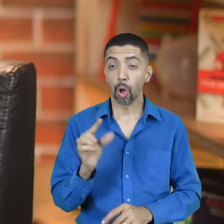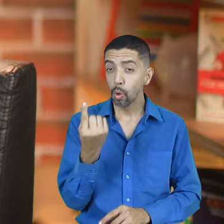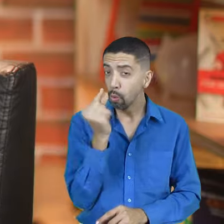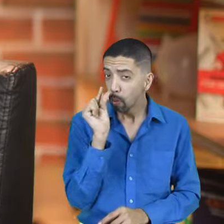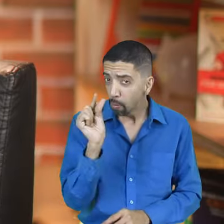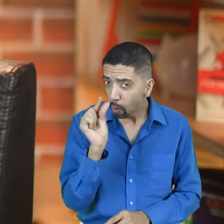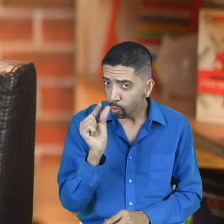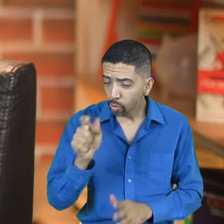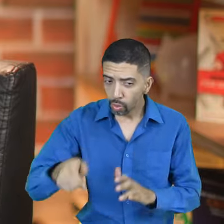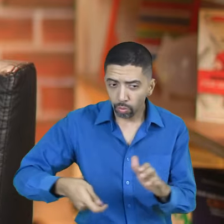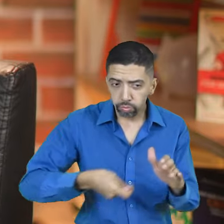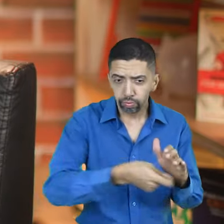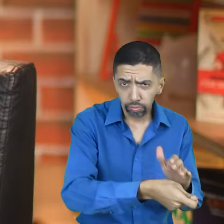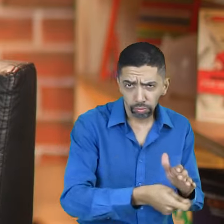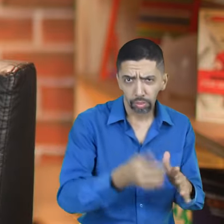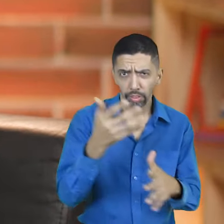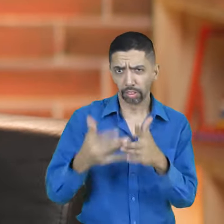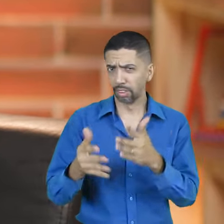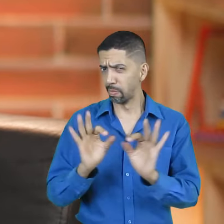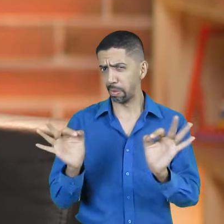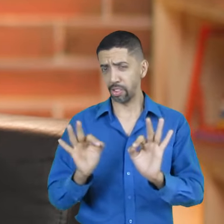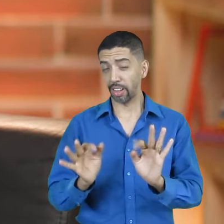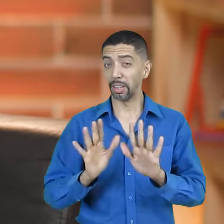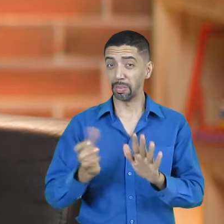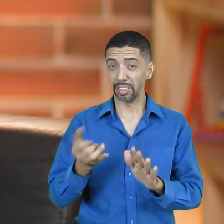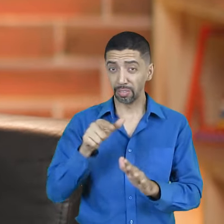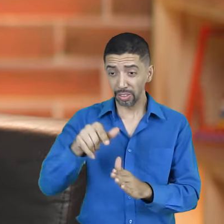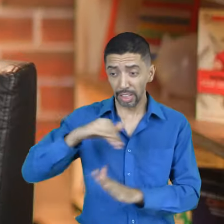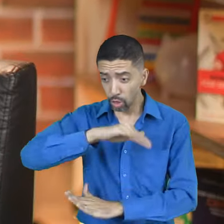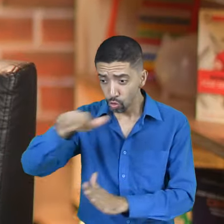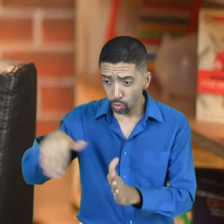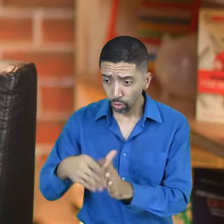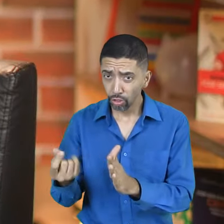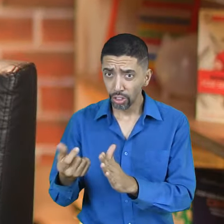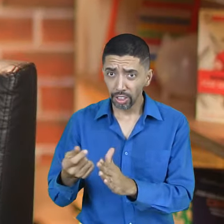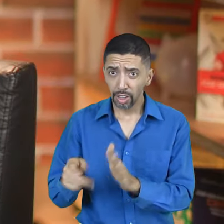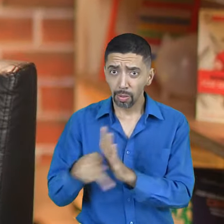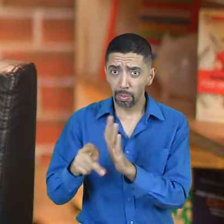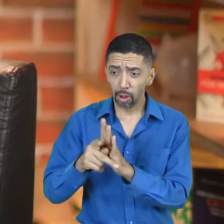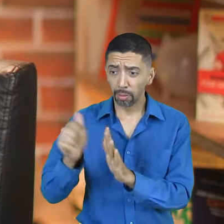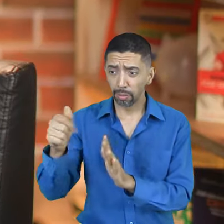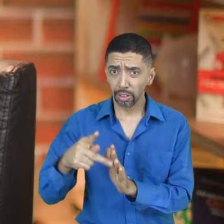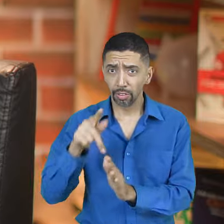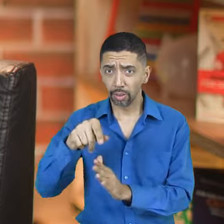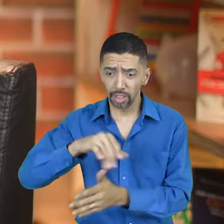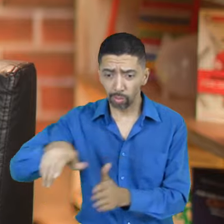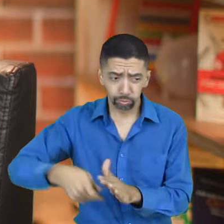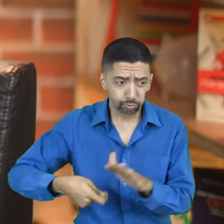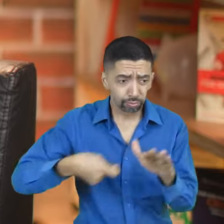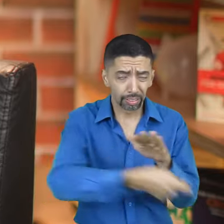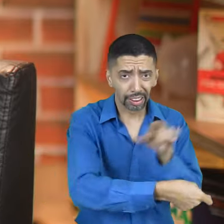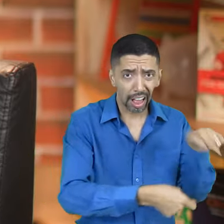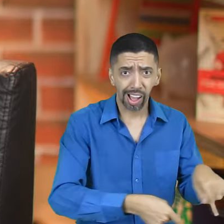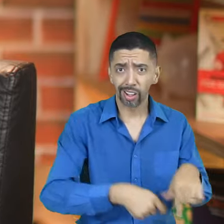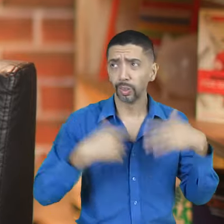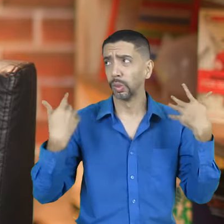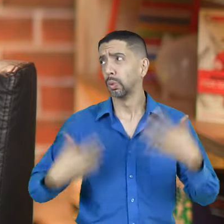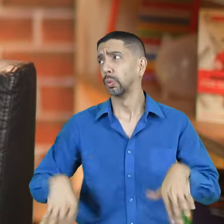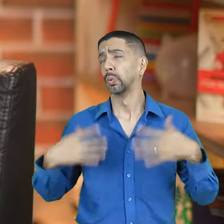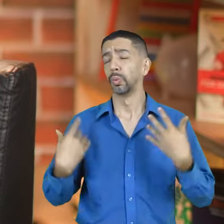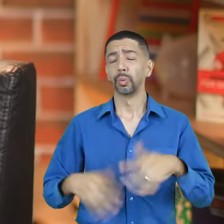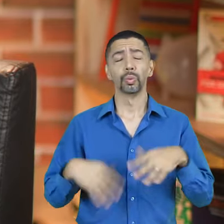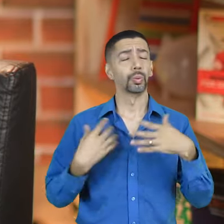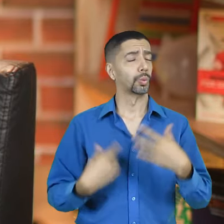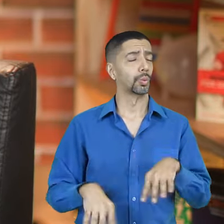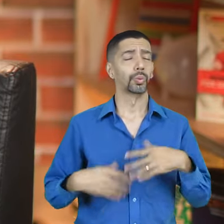meu desempenho da minha aposentadoria. Perfeito? Então, olha só a informação. Vamos por partes. Né,